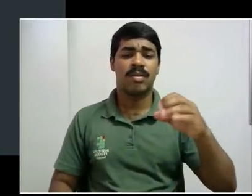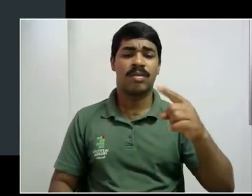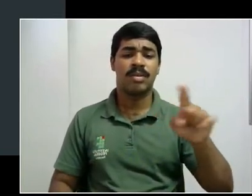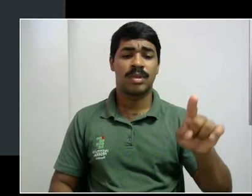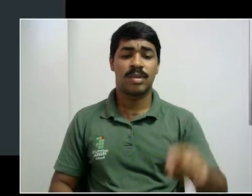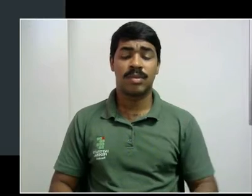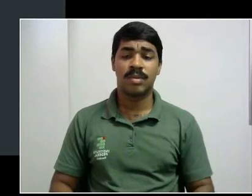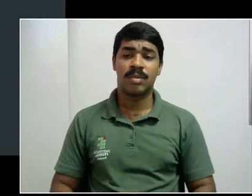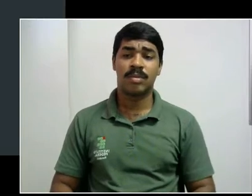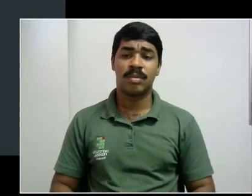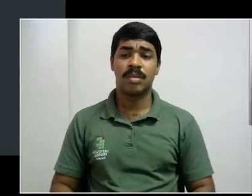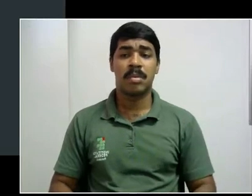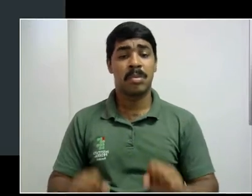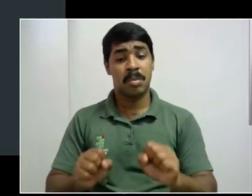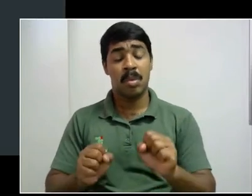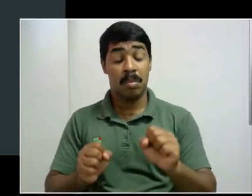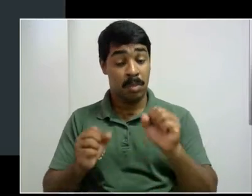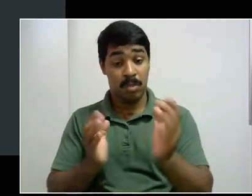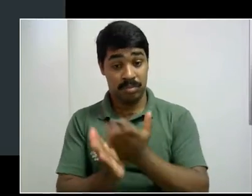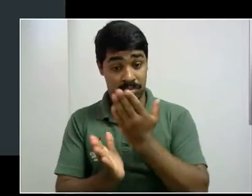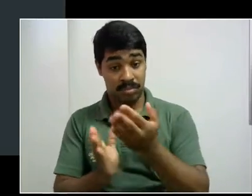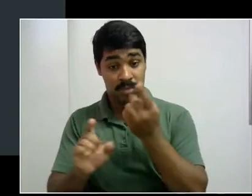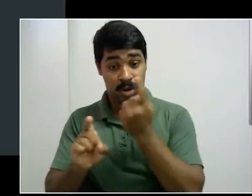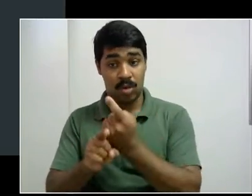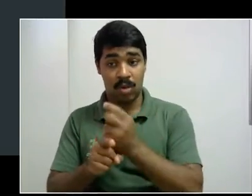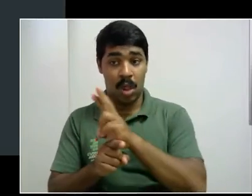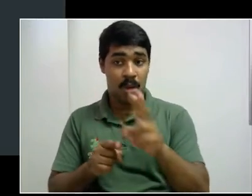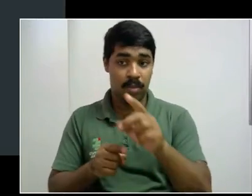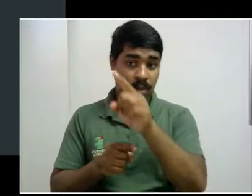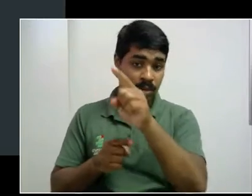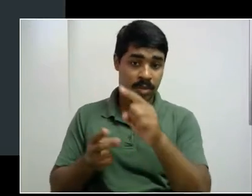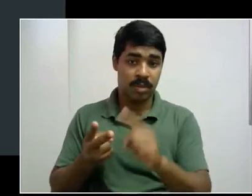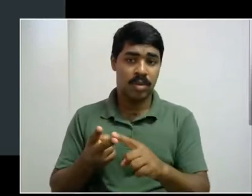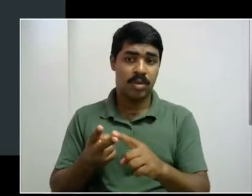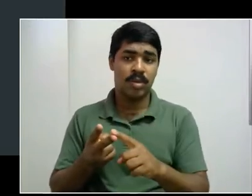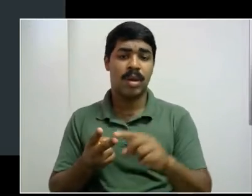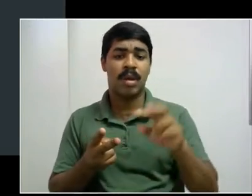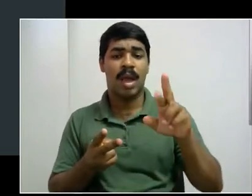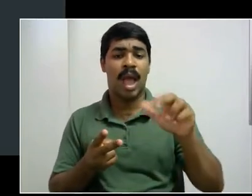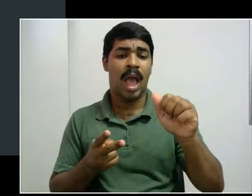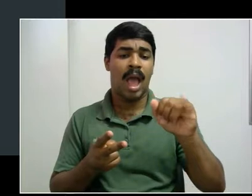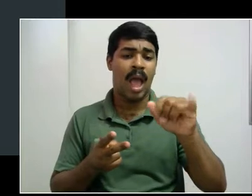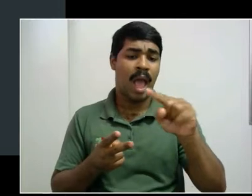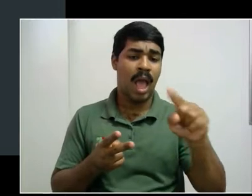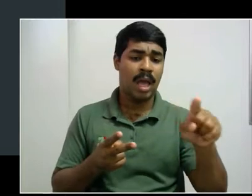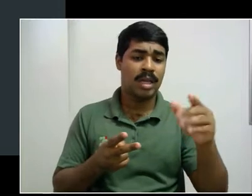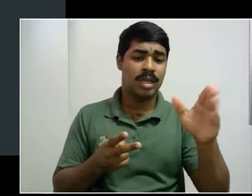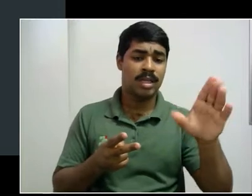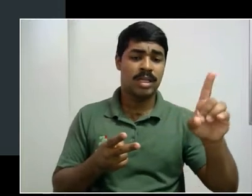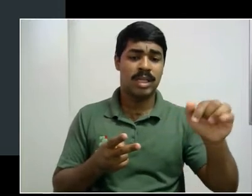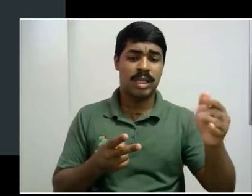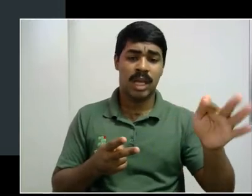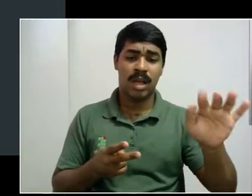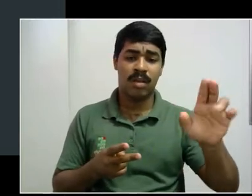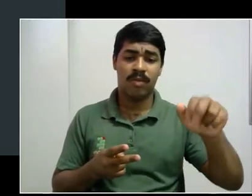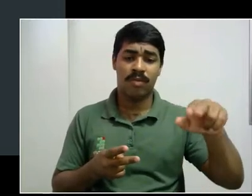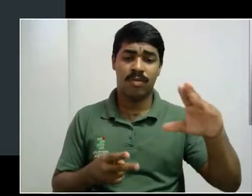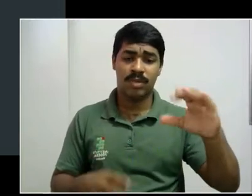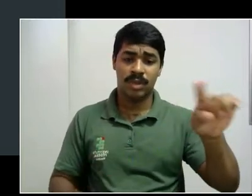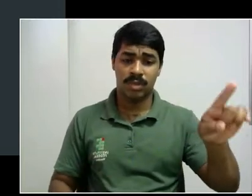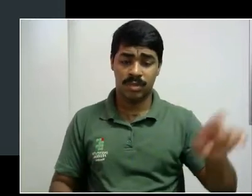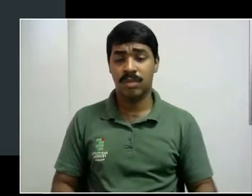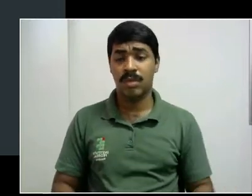ponto onde a função corta o eixo x, pode chamar de zero da função ou de raiz da função. Todos são a mesma coisa, tá?